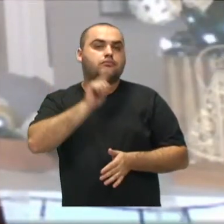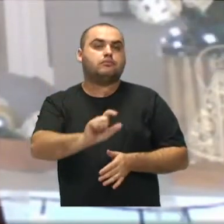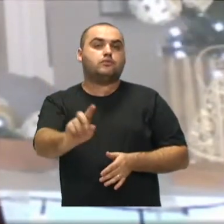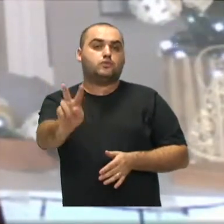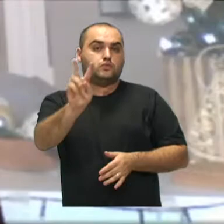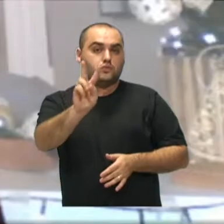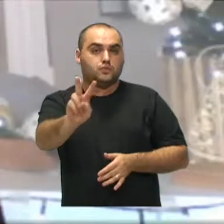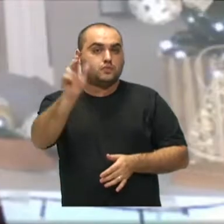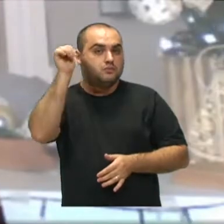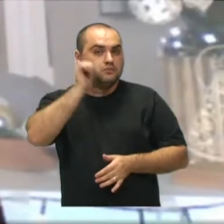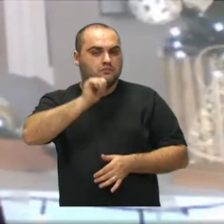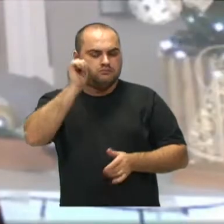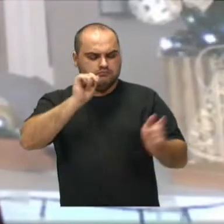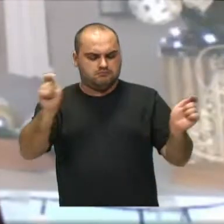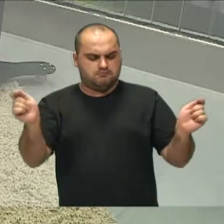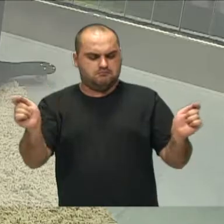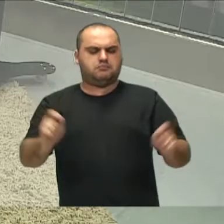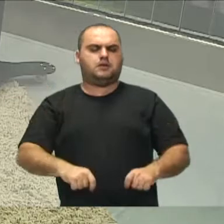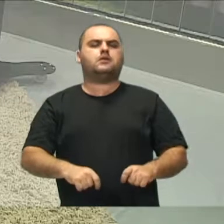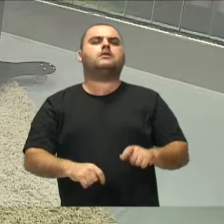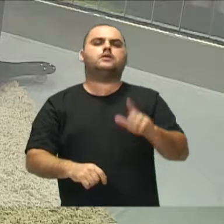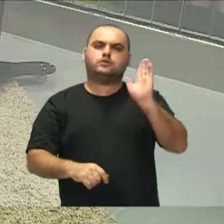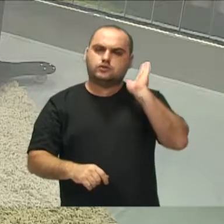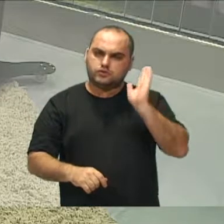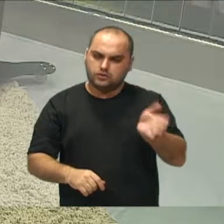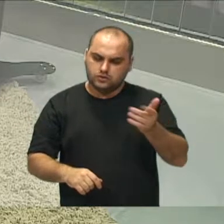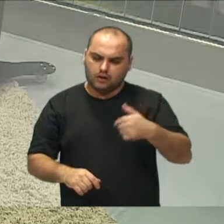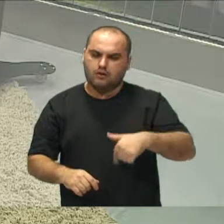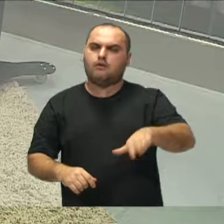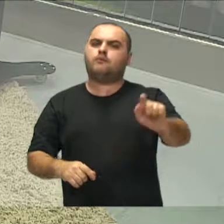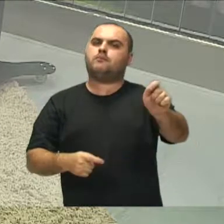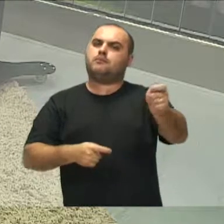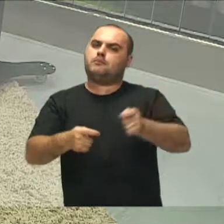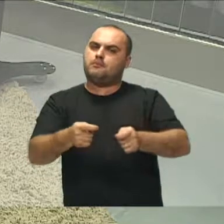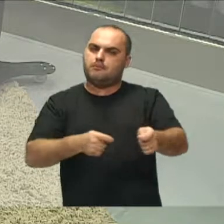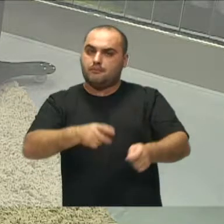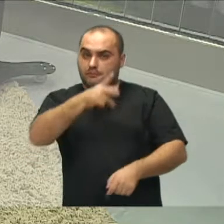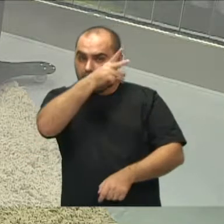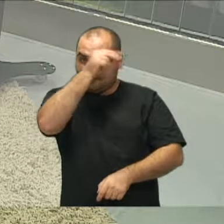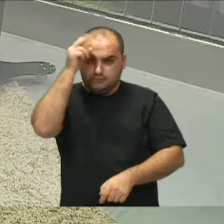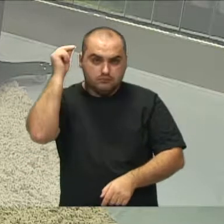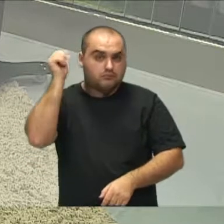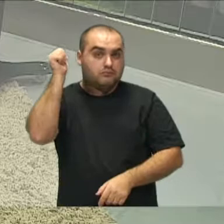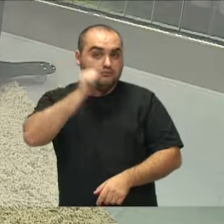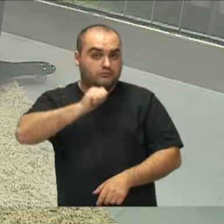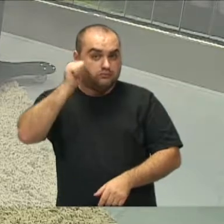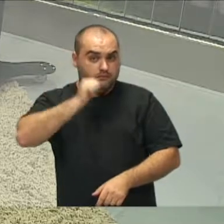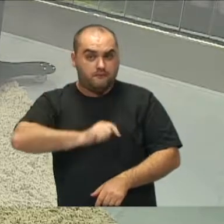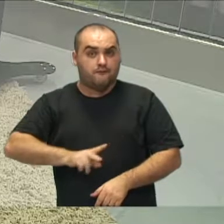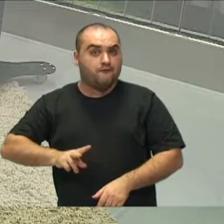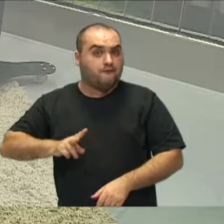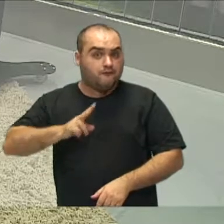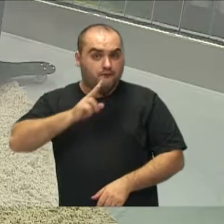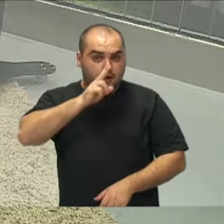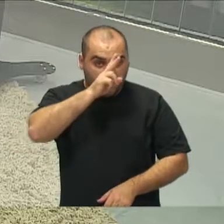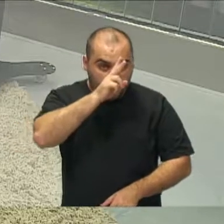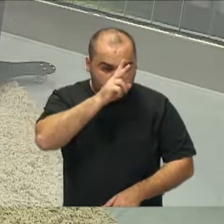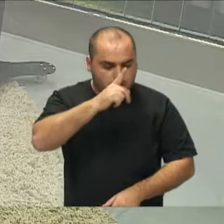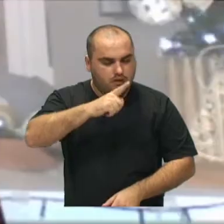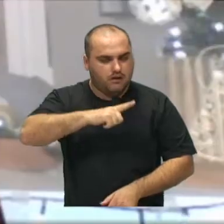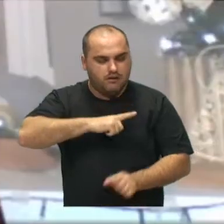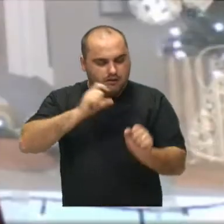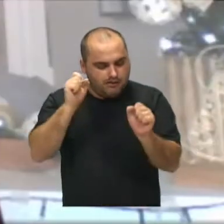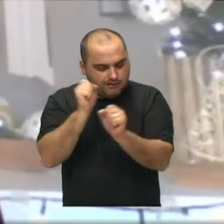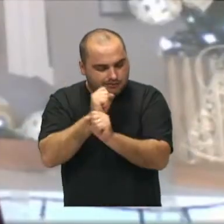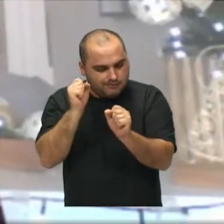mulheres extremamente competentes, que já passaram pela administração pública, são mulheres de bandeiras fortes, e eu vou adorar